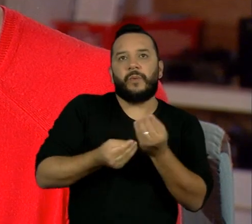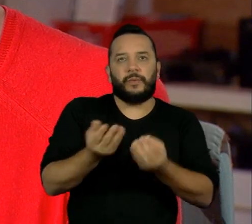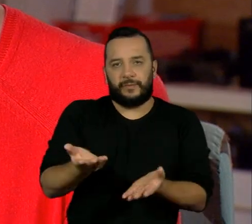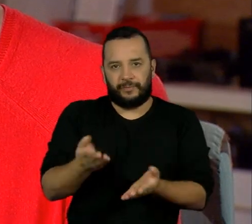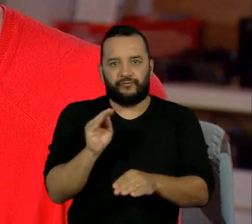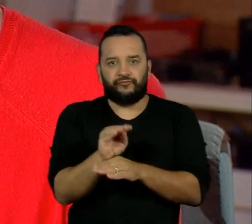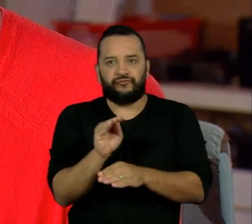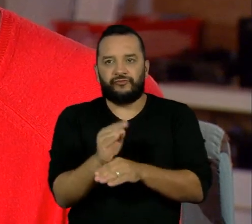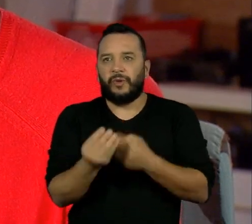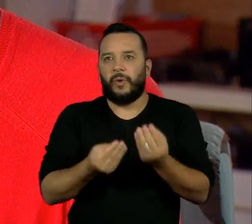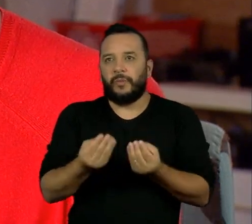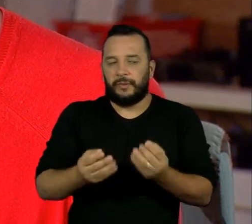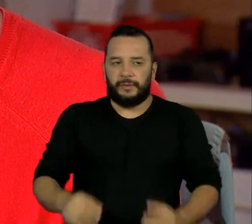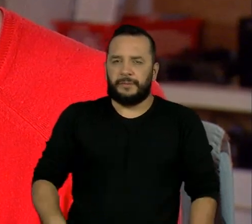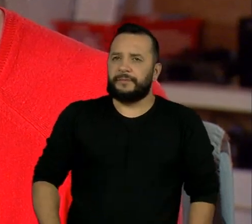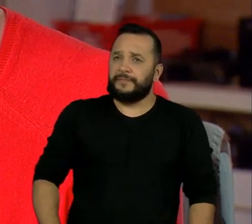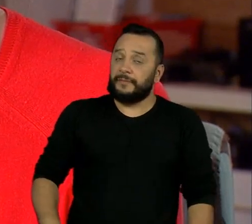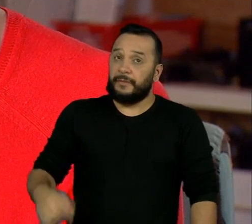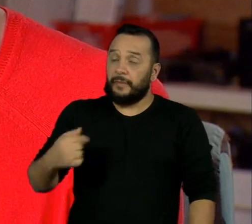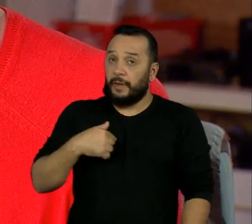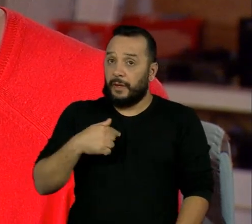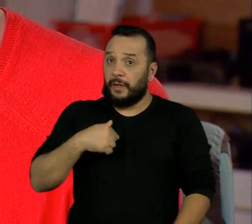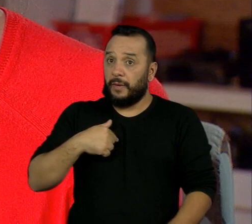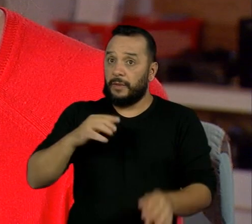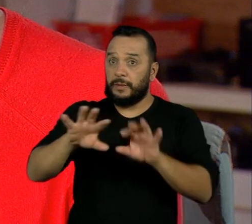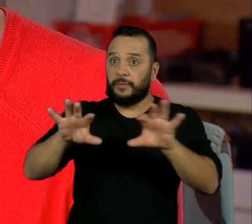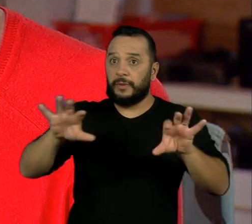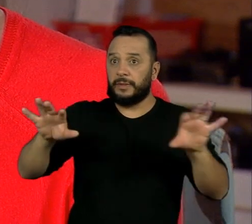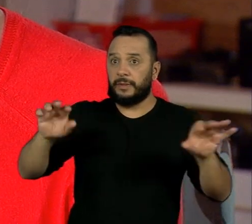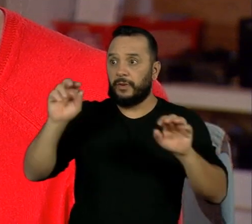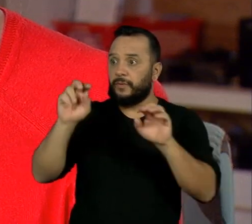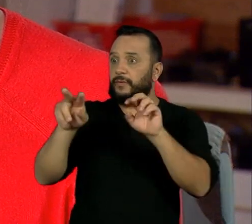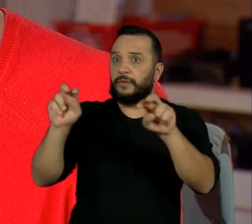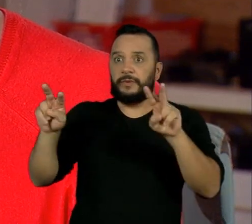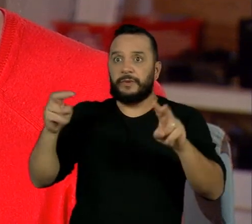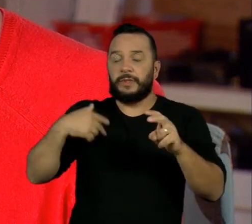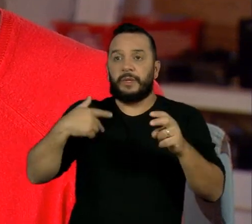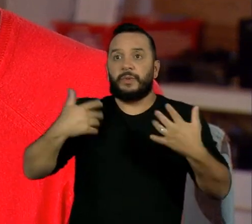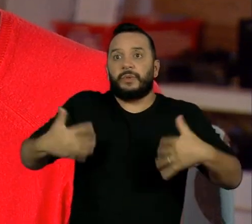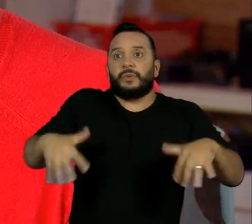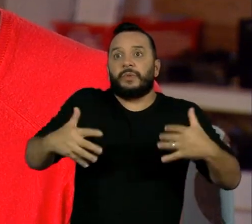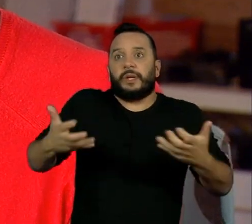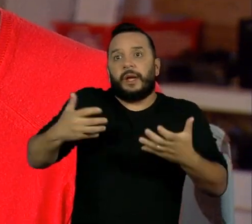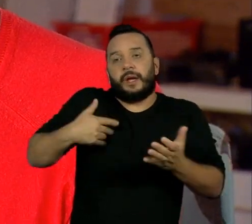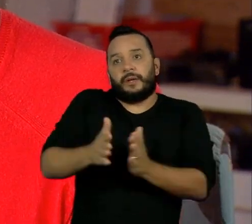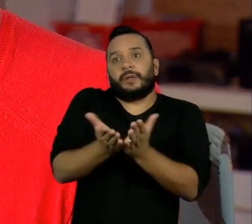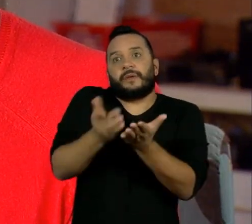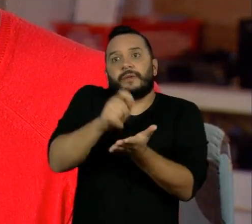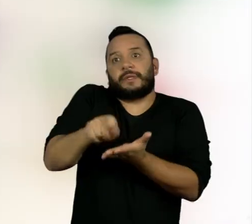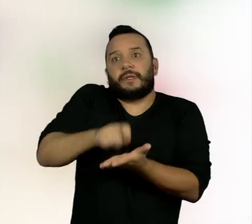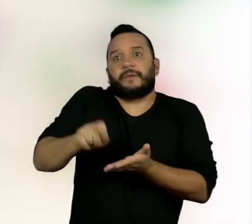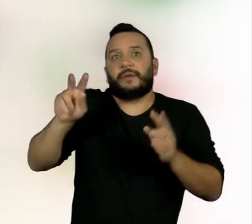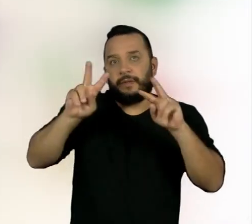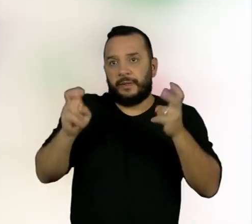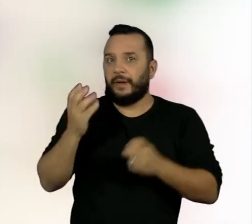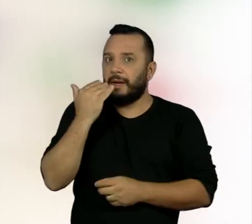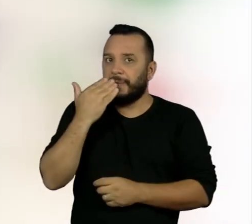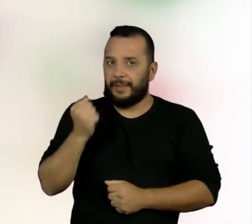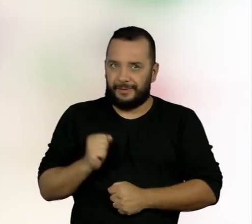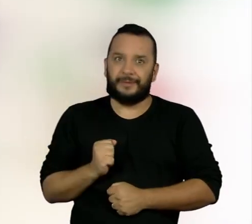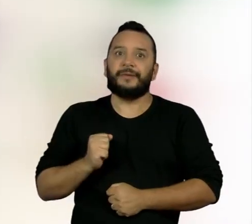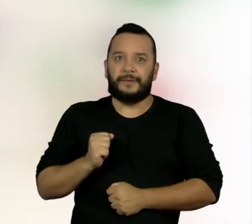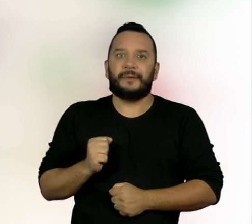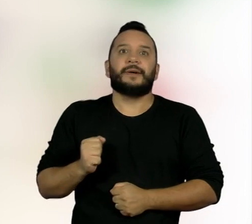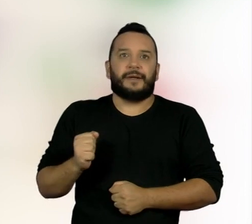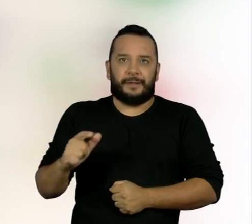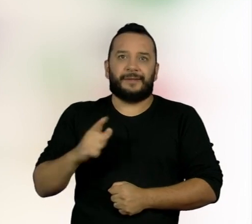E eu falei, não estou acreditando, eu acabei de voltar dessa exposição e estou louca para escrever um livro sobre alimentação. Aí a gente